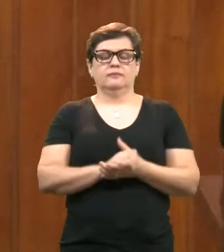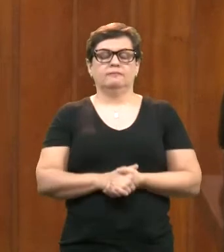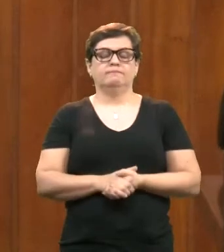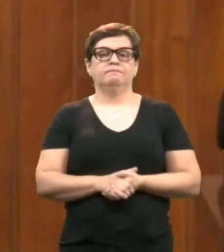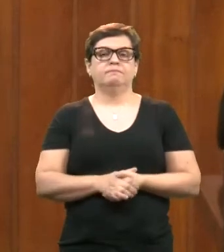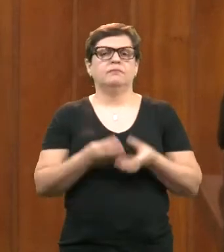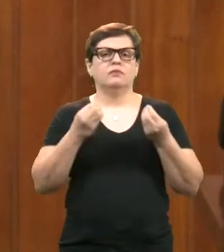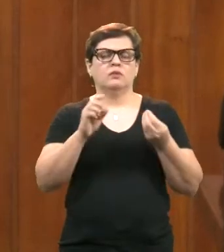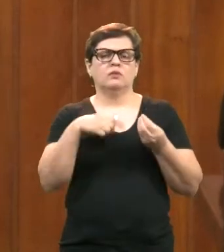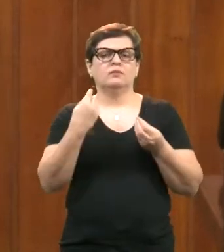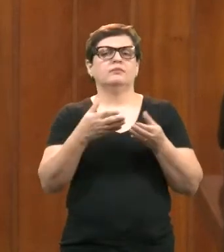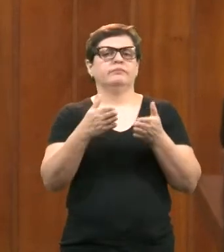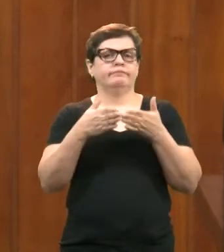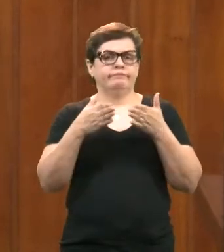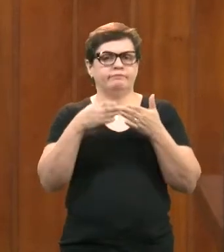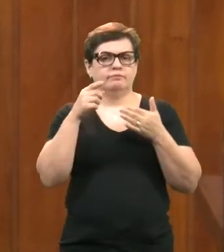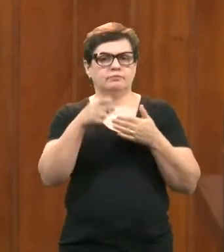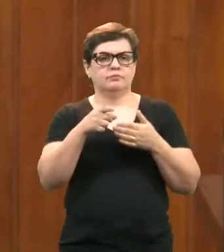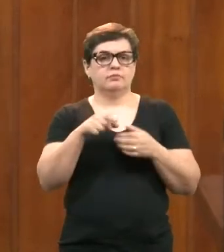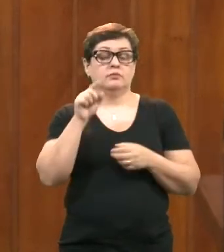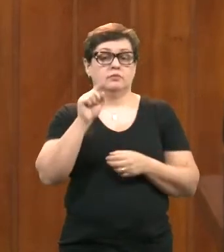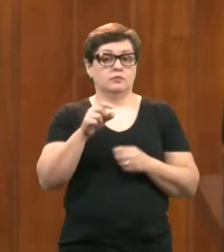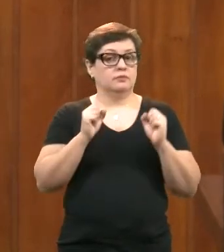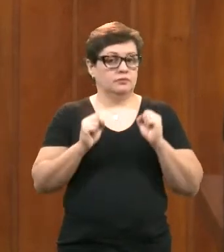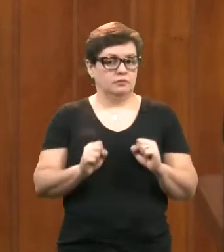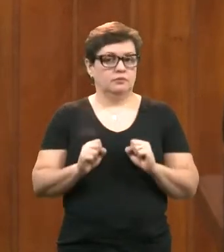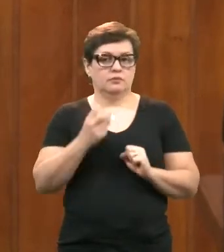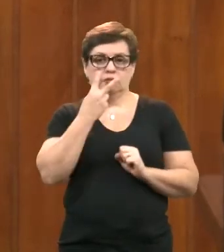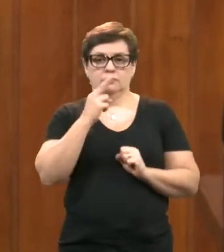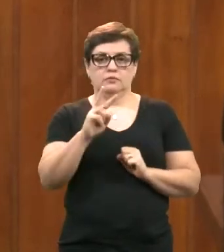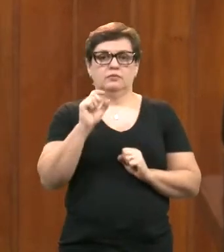E Vossa Excelência pode ver que